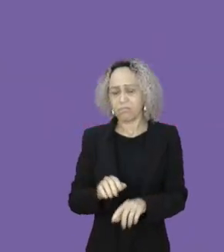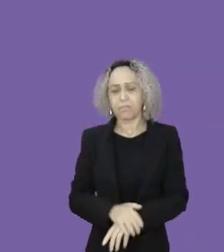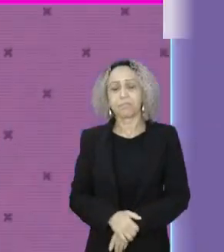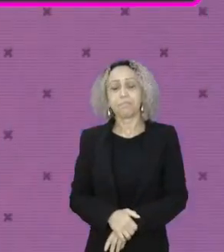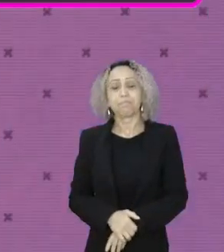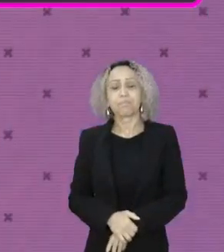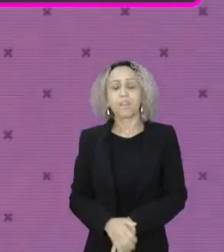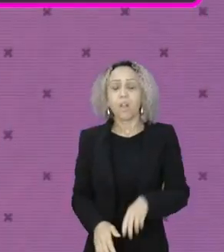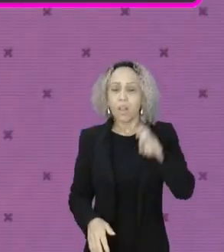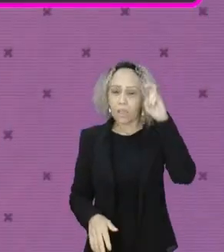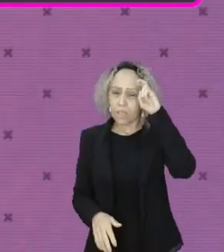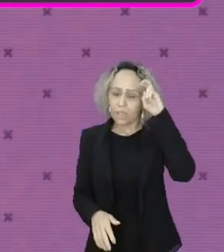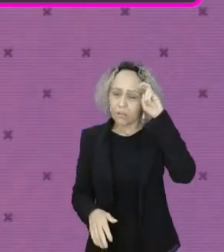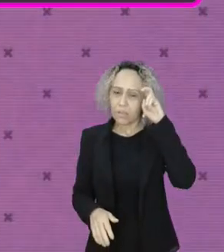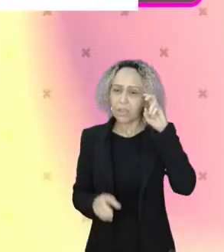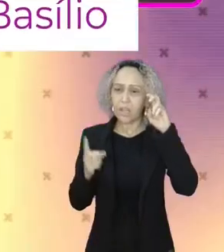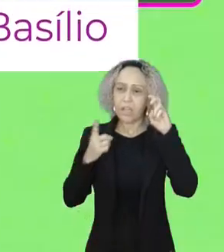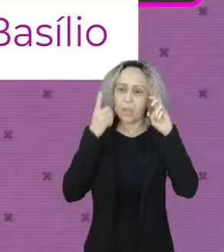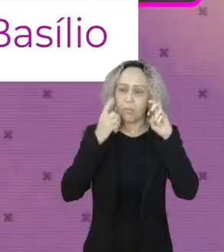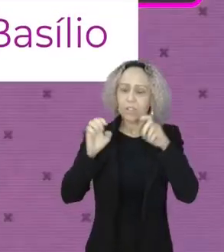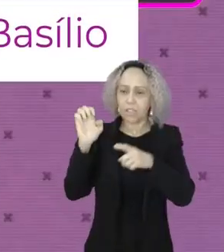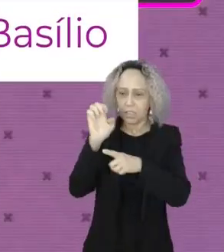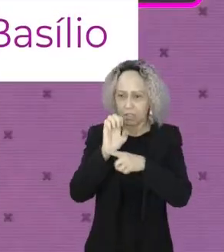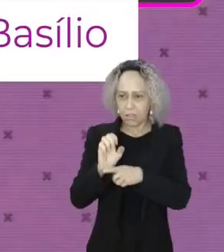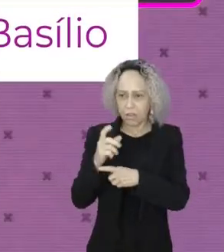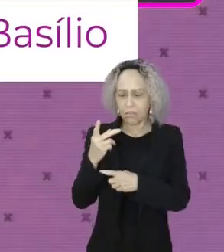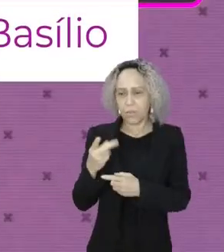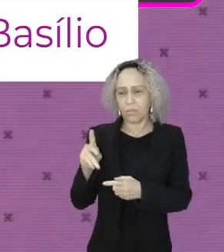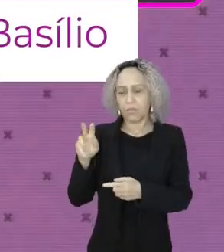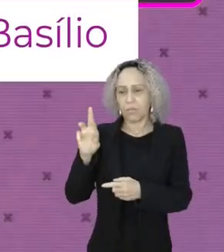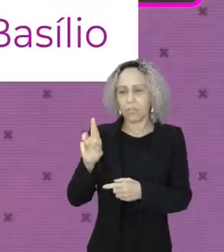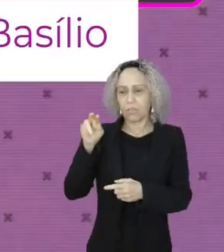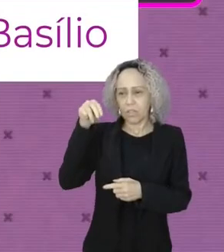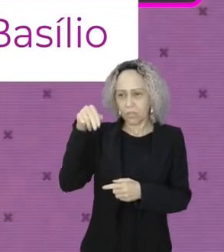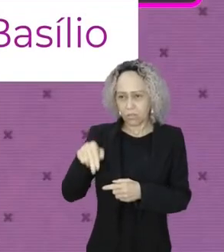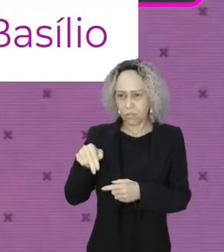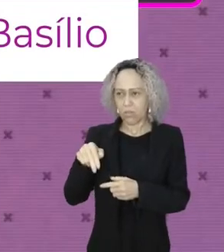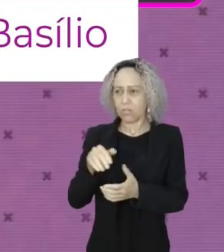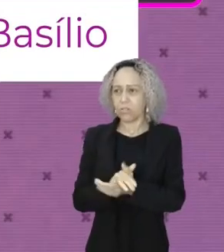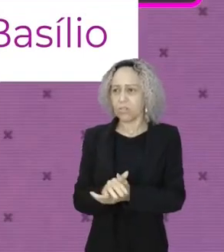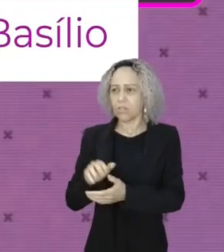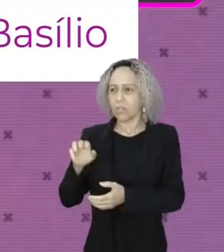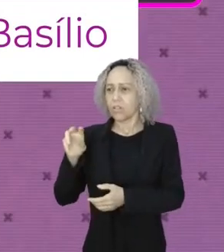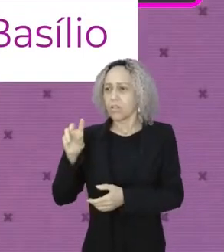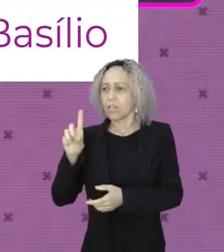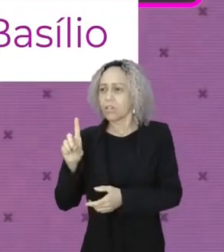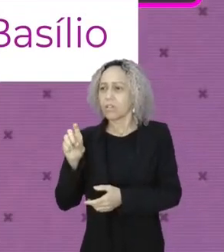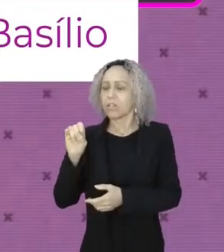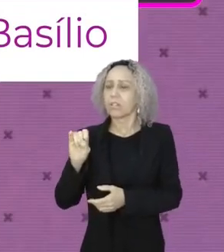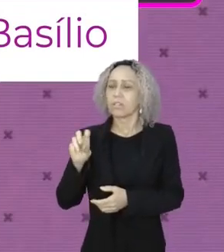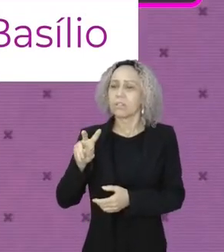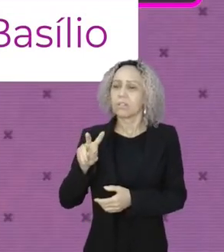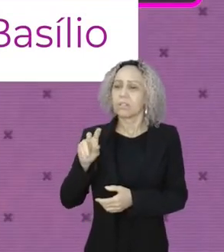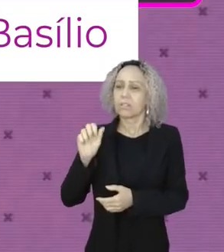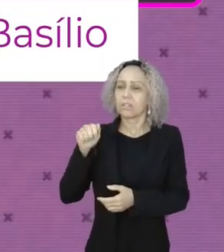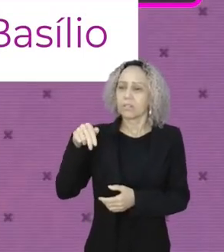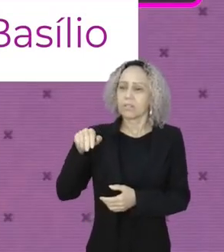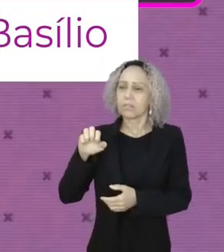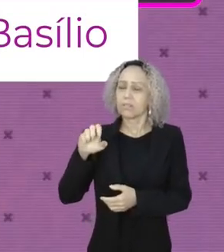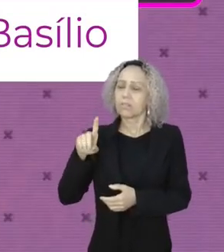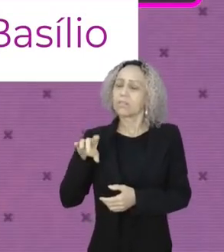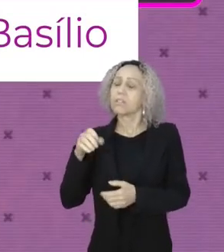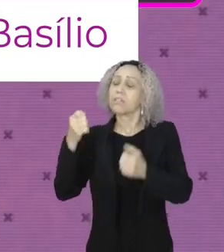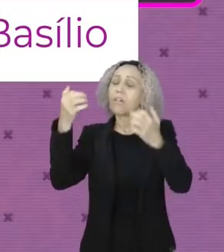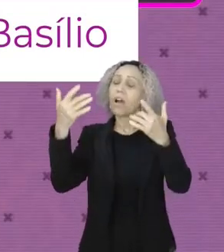Nesta quinta-feira, a deputada estadual pelo Rio Grande do Norte, Divaneide Basílio, falou sobre a existência da violência política